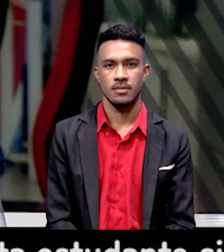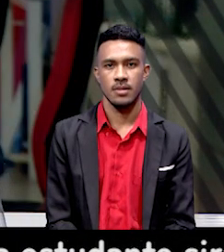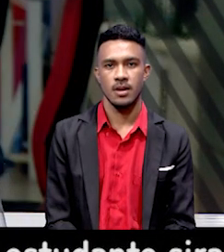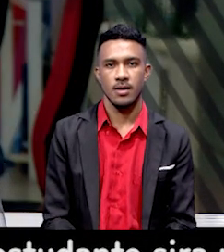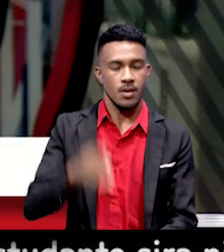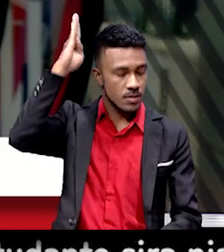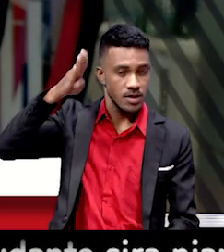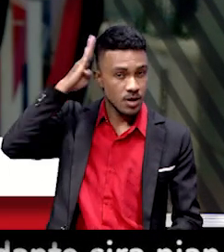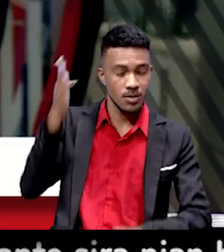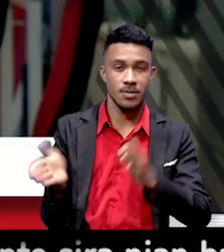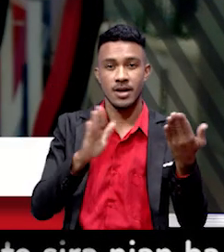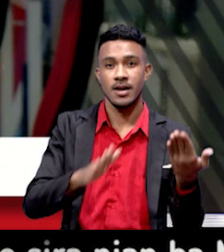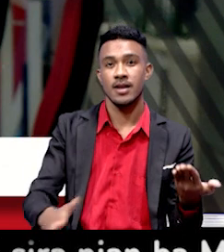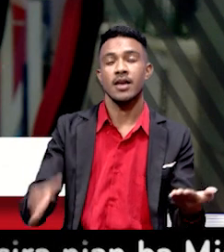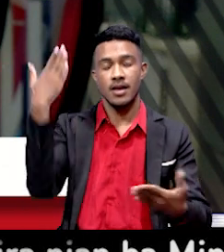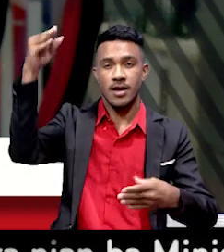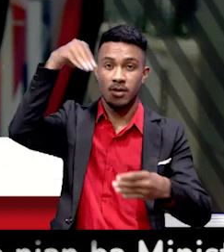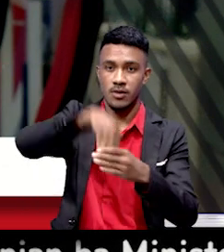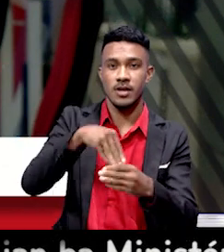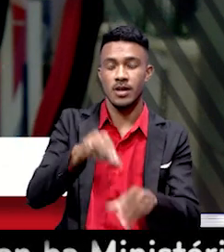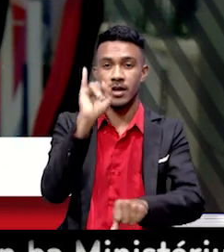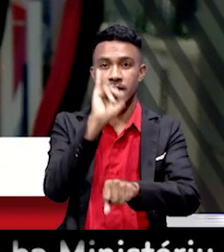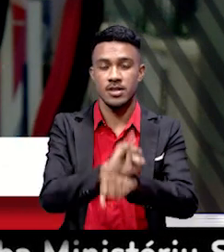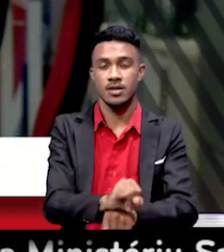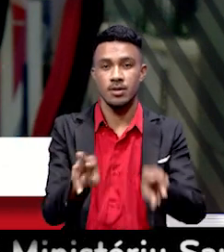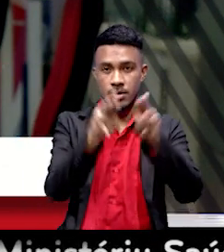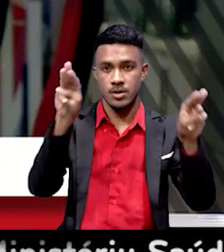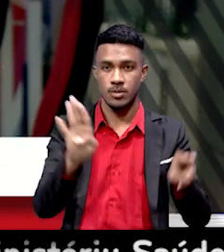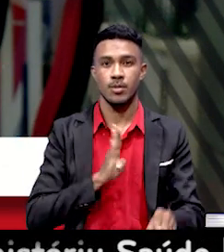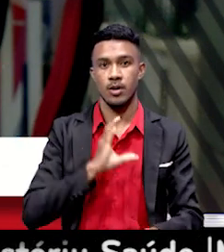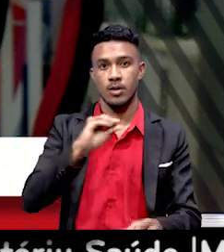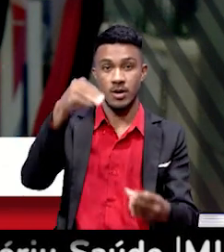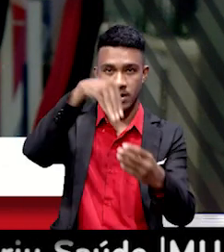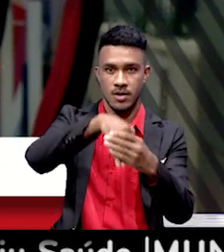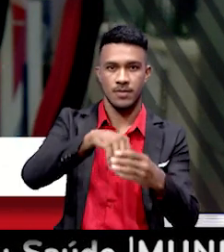Mateus em Dom Basílio Nascimento, Serralho de Igreja, Catedral Balcão e Laran.